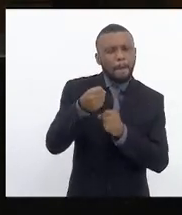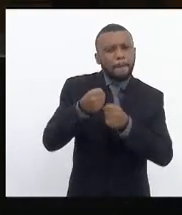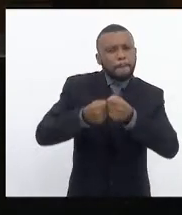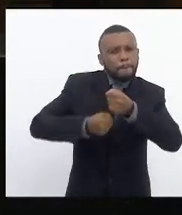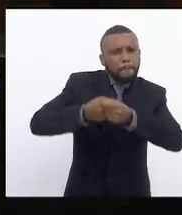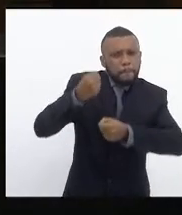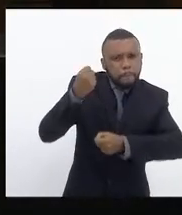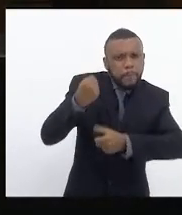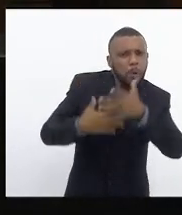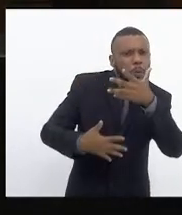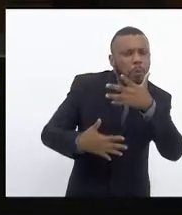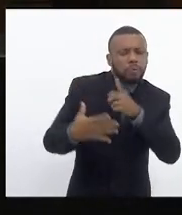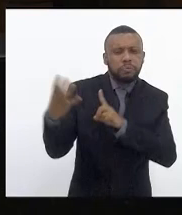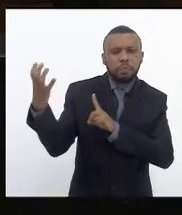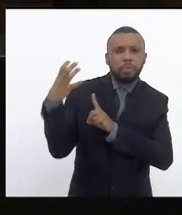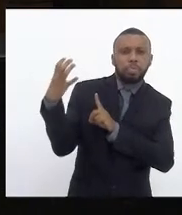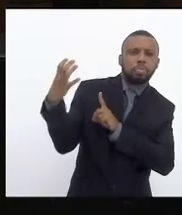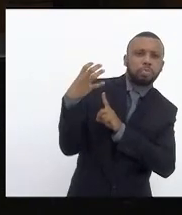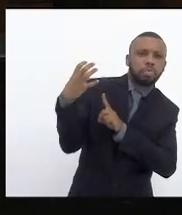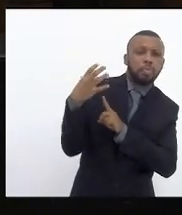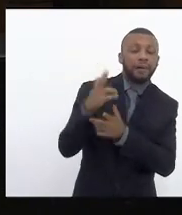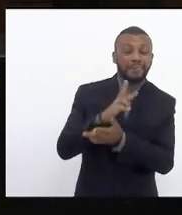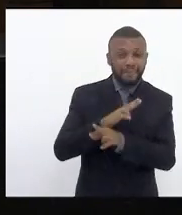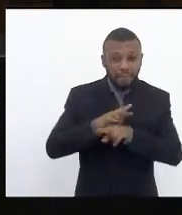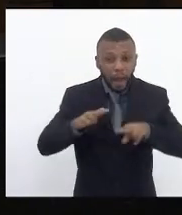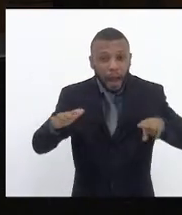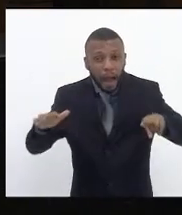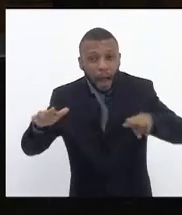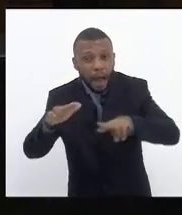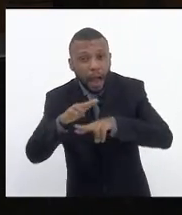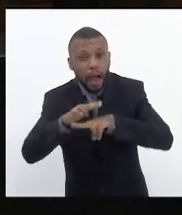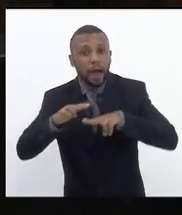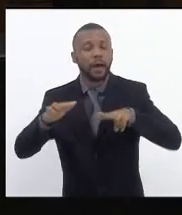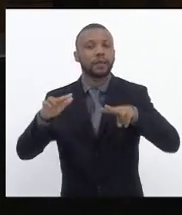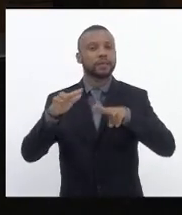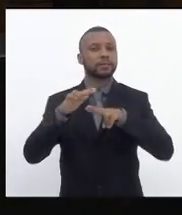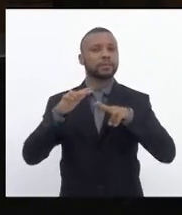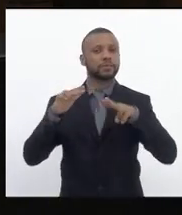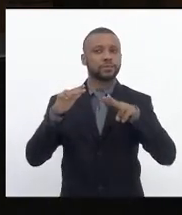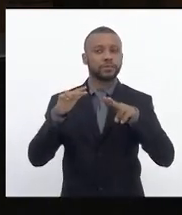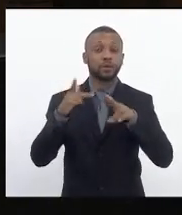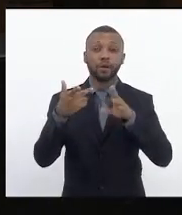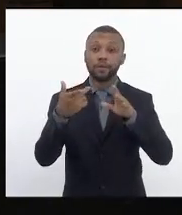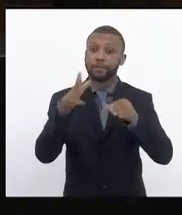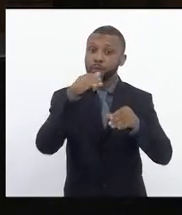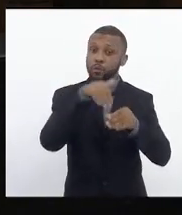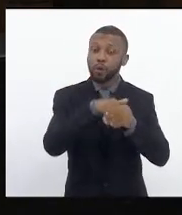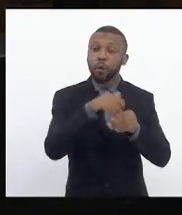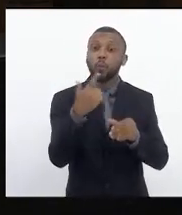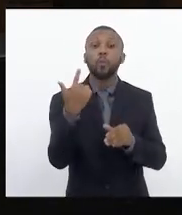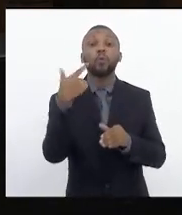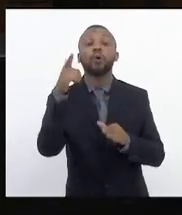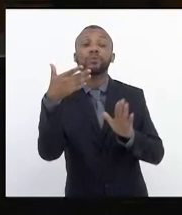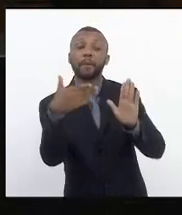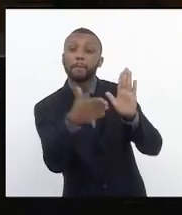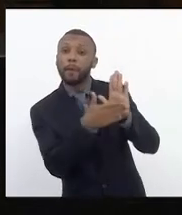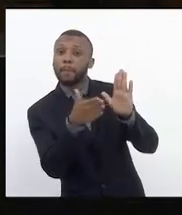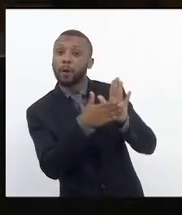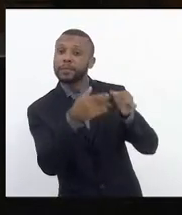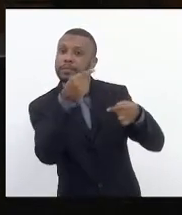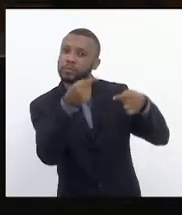bomba com a pressão de centenas de servidores voltou um outro pacote de maldades